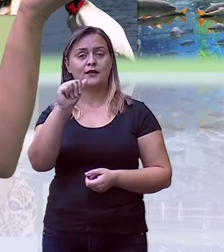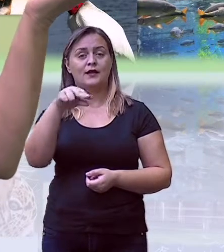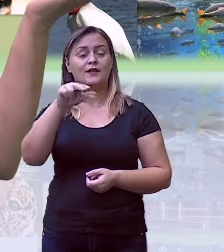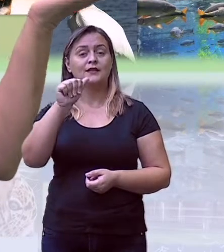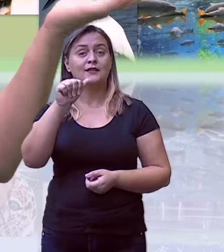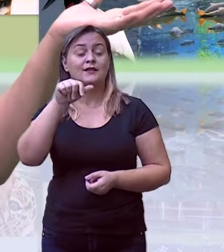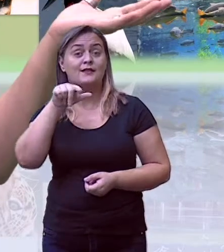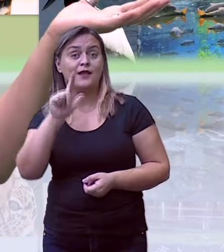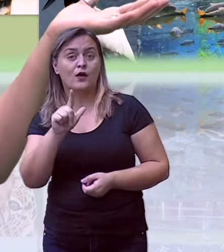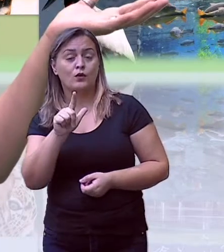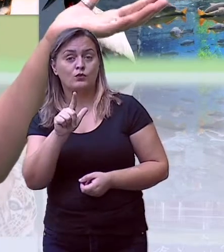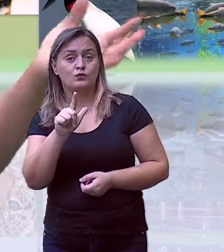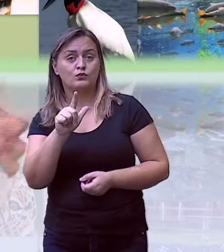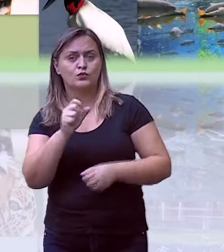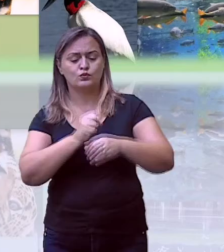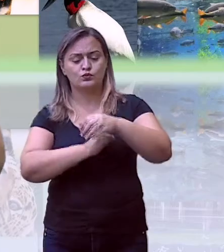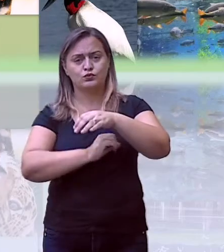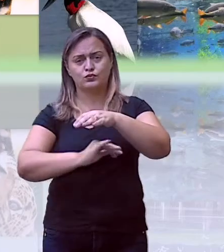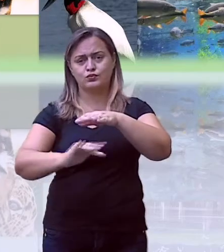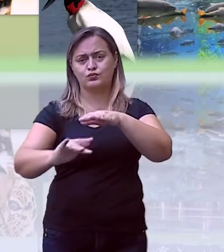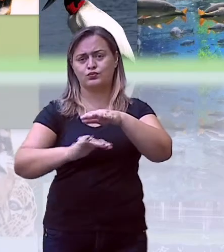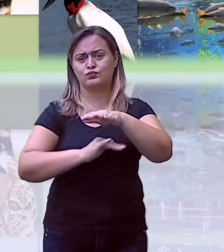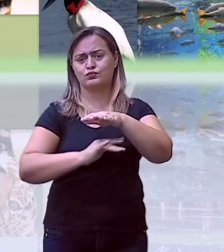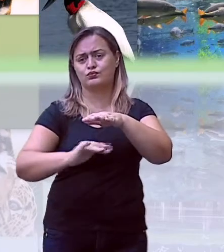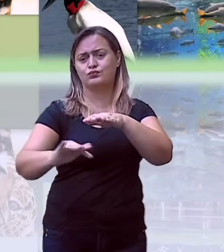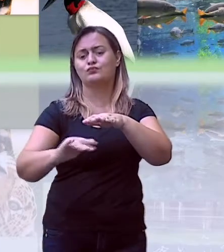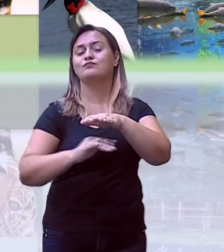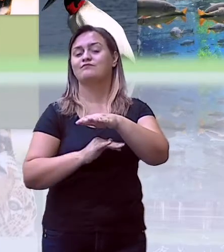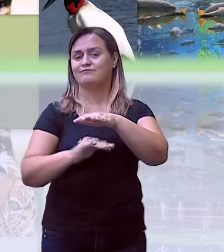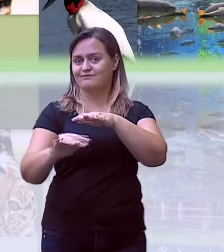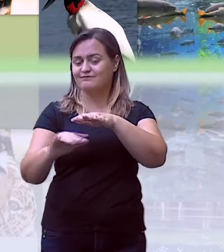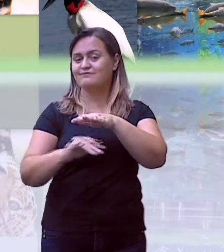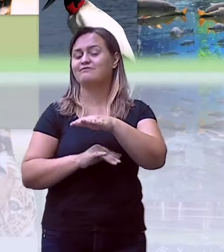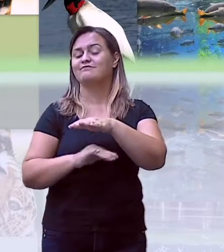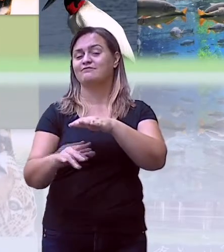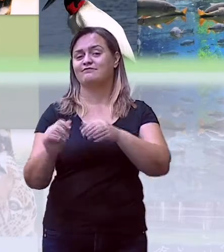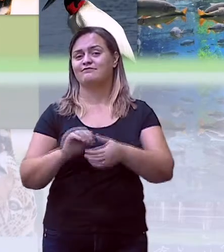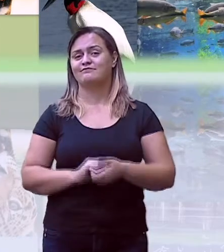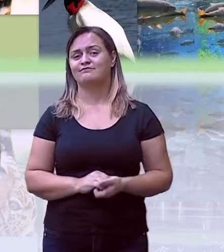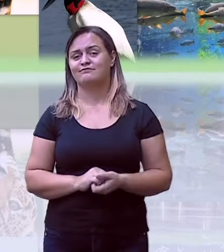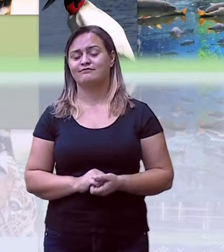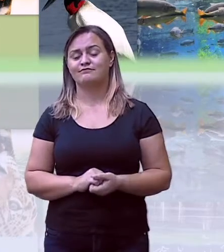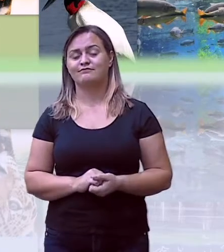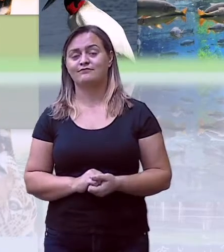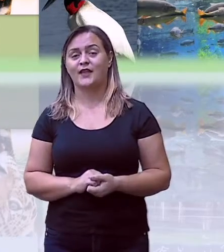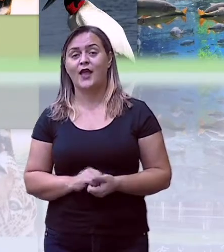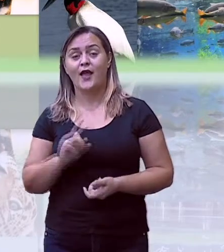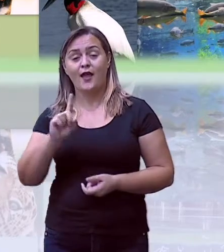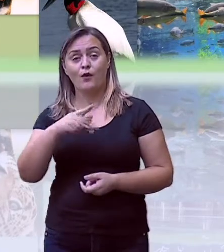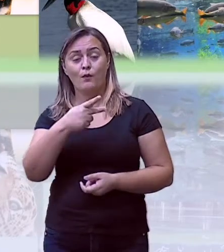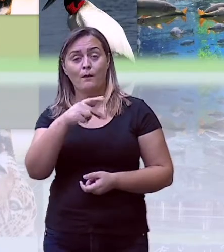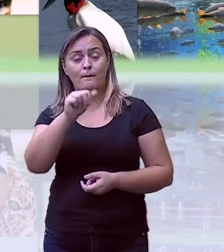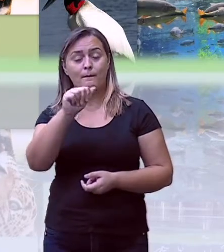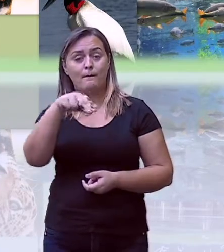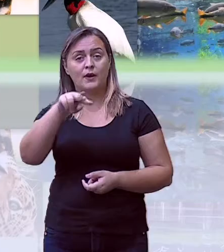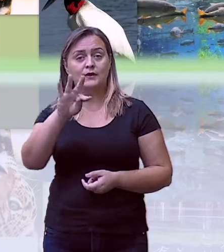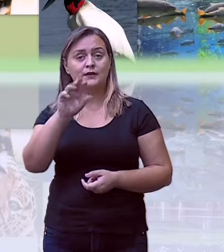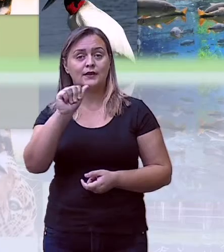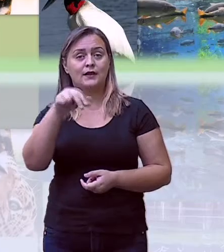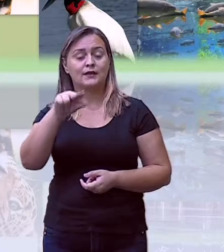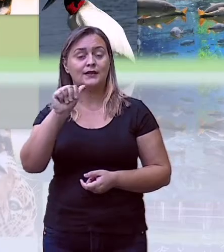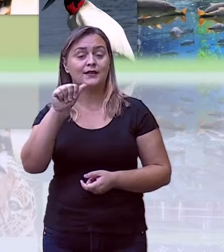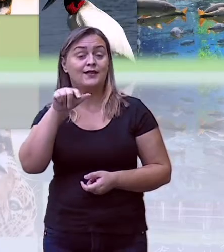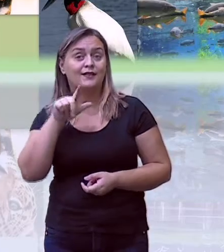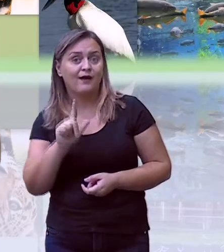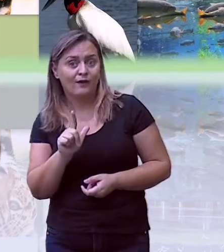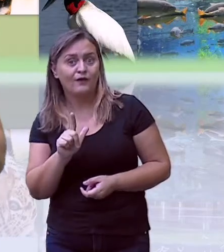de características. O Pantanal, ele também é chamado de Pantanal Mato-Grossense. Ele vai